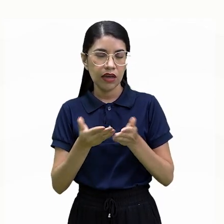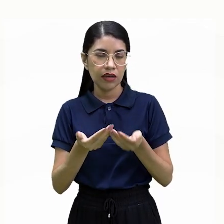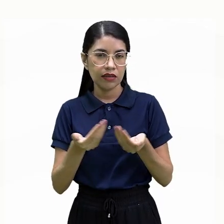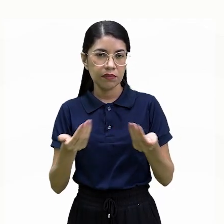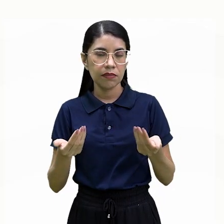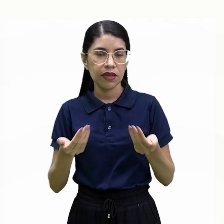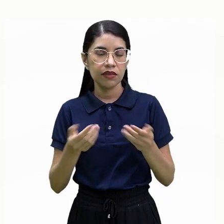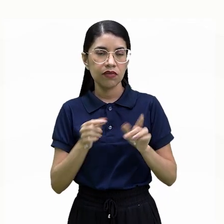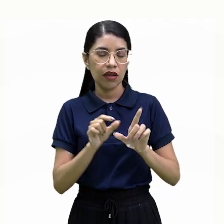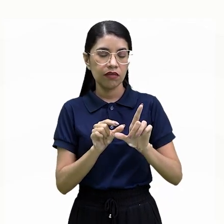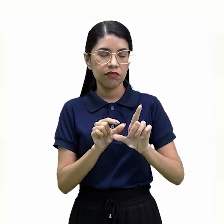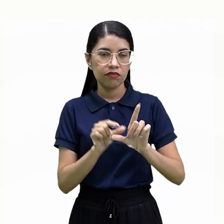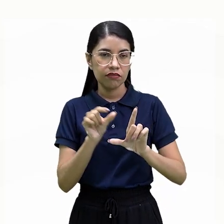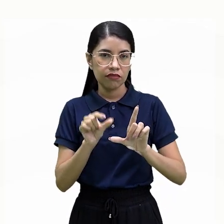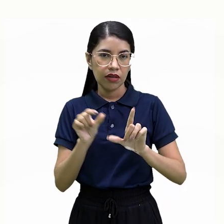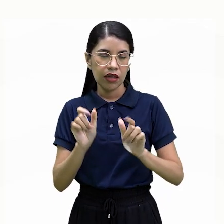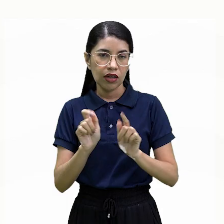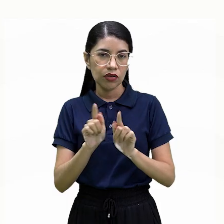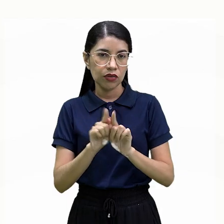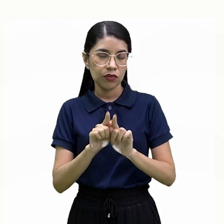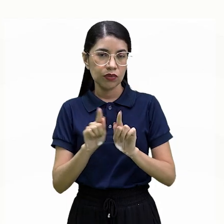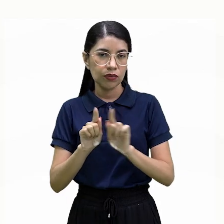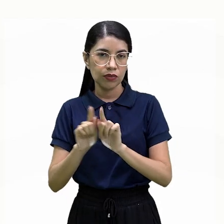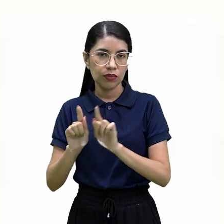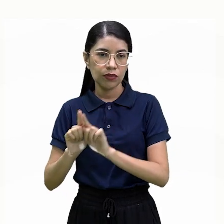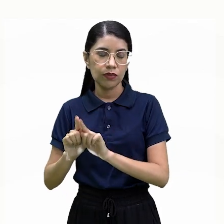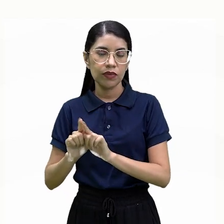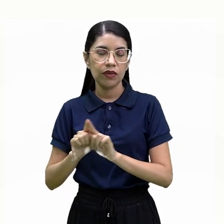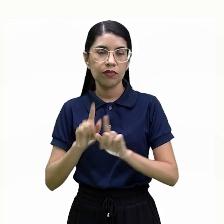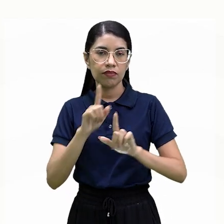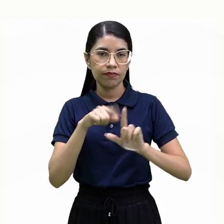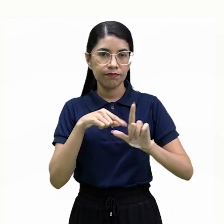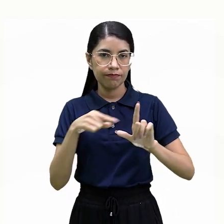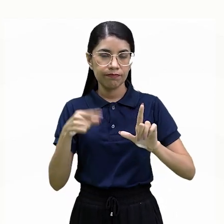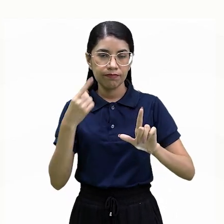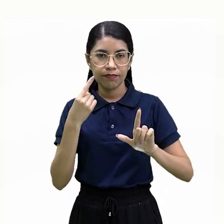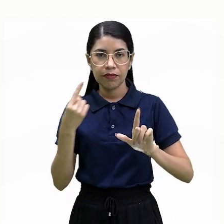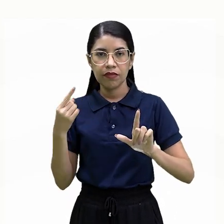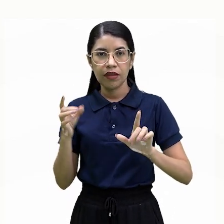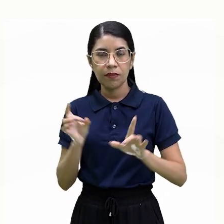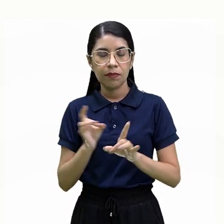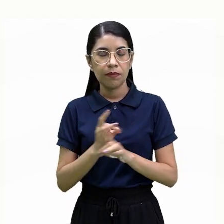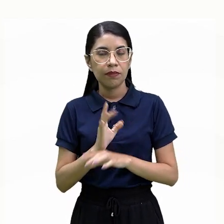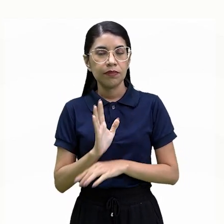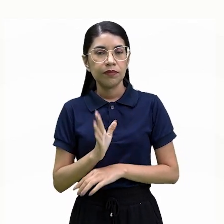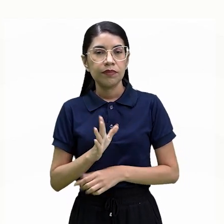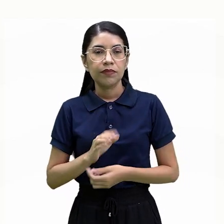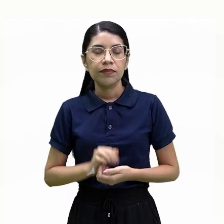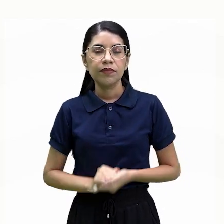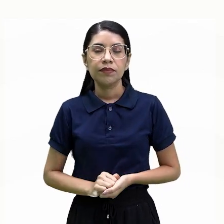elas. Então, ó, nós temos aqui o nosso gráfico, já está bem organizado, tá bom?